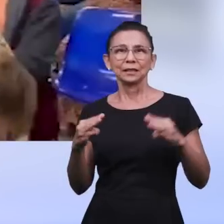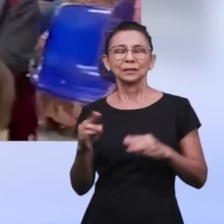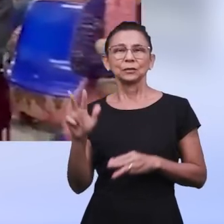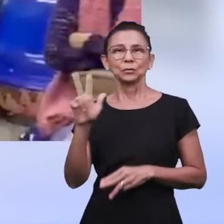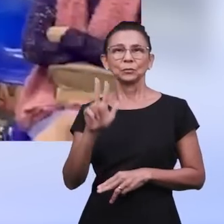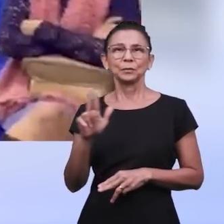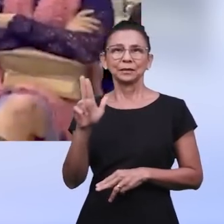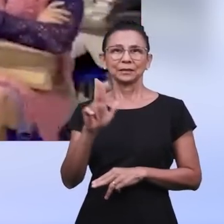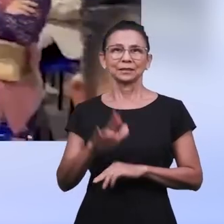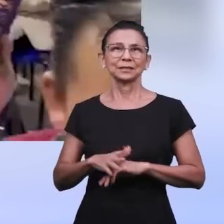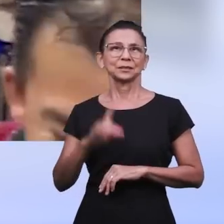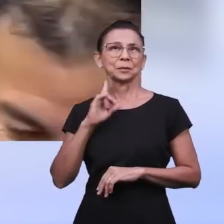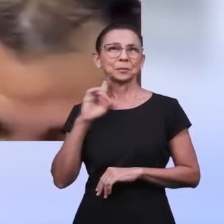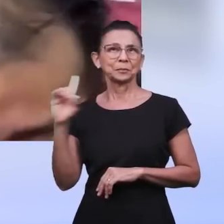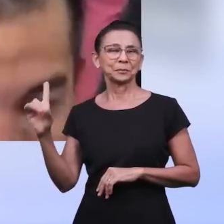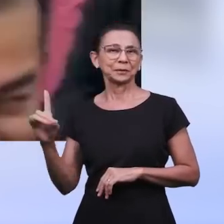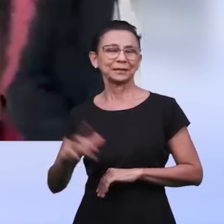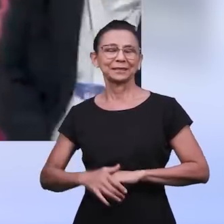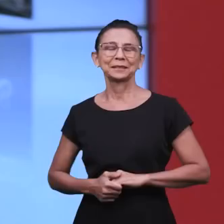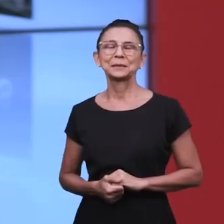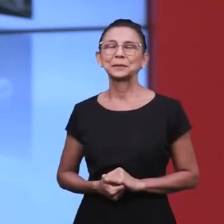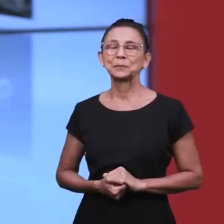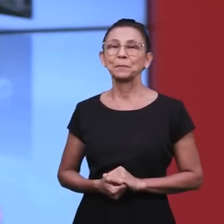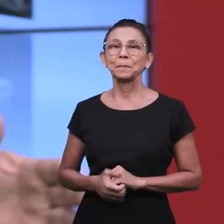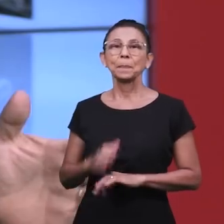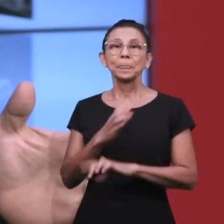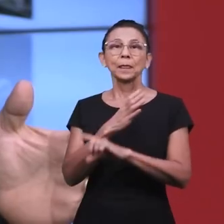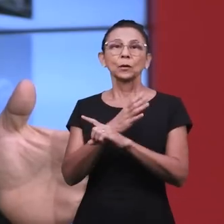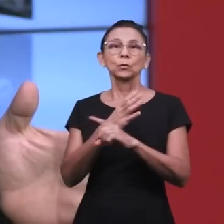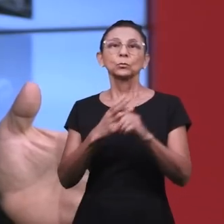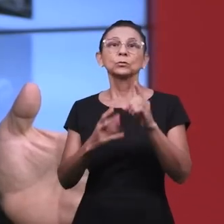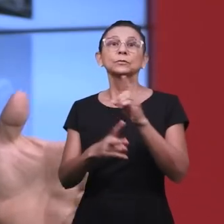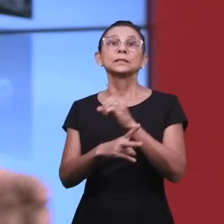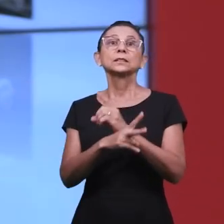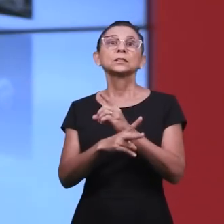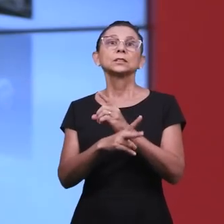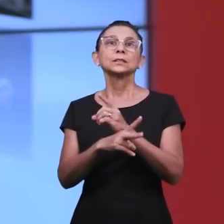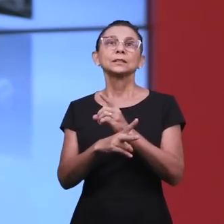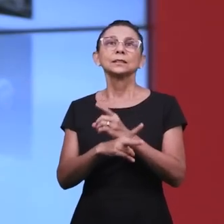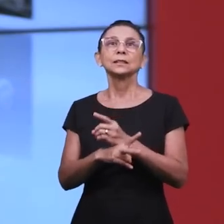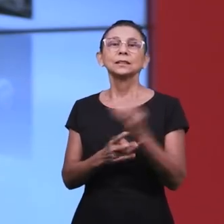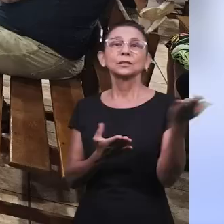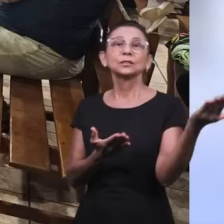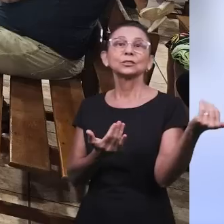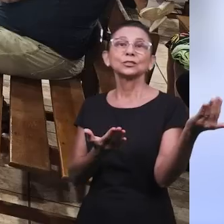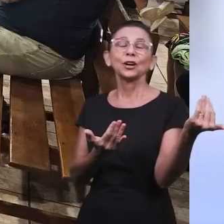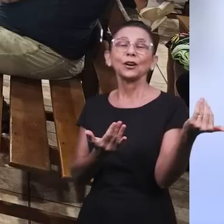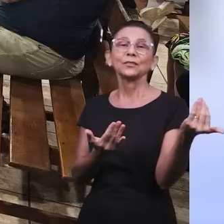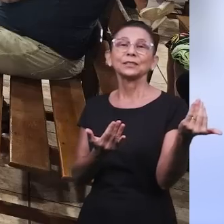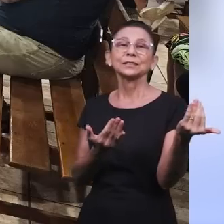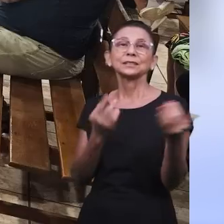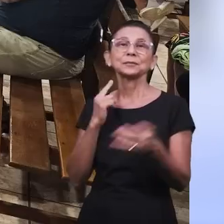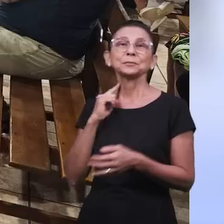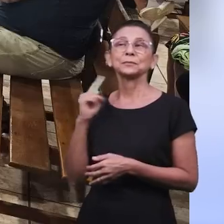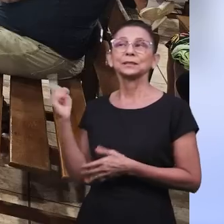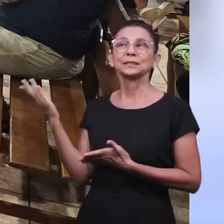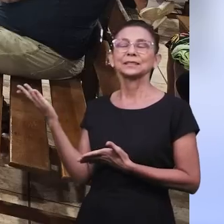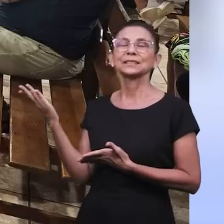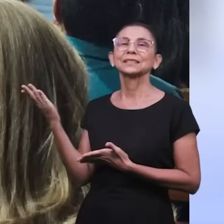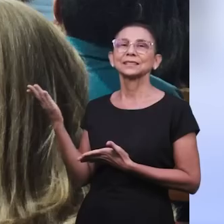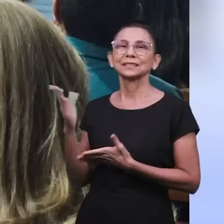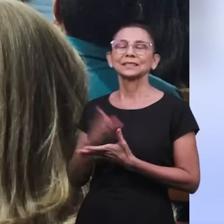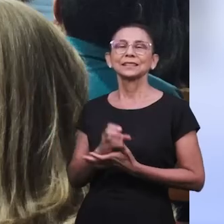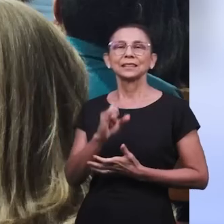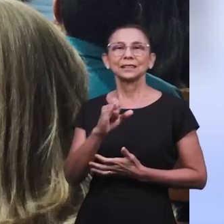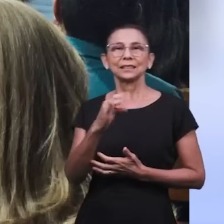de Uberlândia, em Minas Gerais. Tivemos vigílias, vamos ver os irmãos ali, os nossos jovens em Itaú de Minas. Um